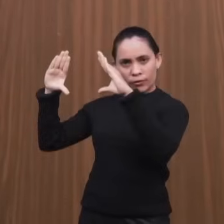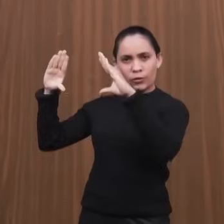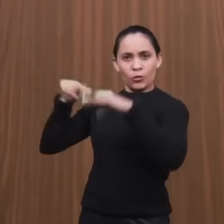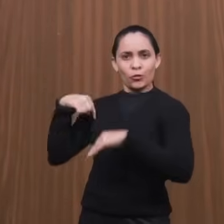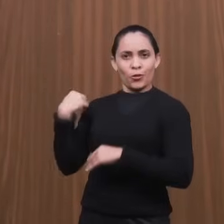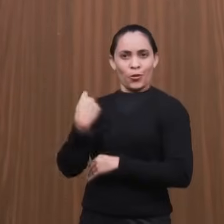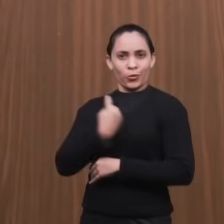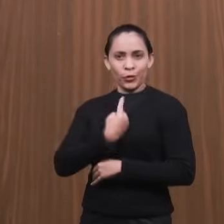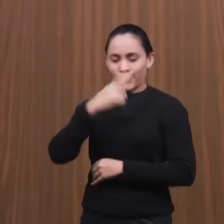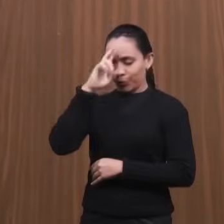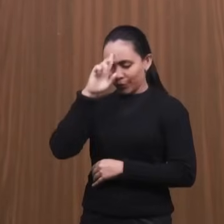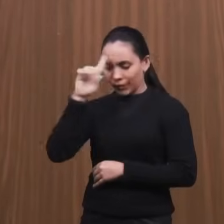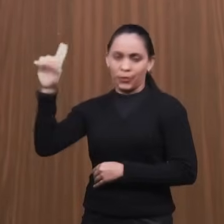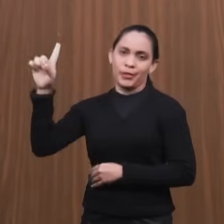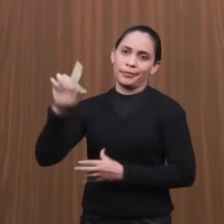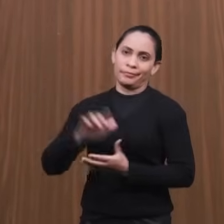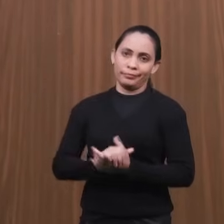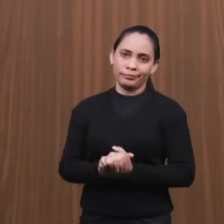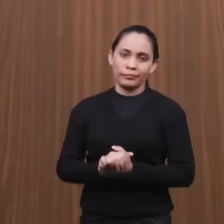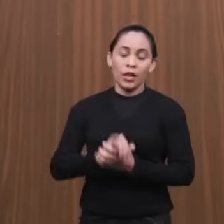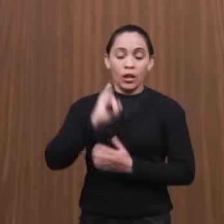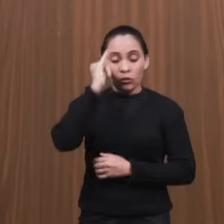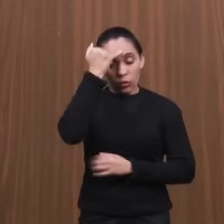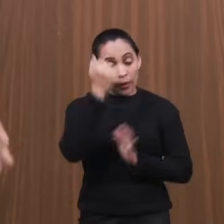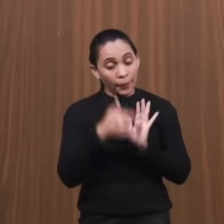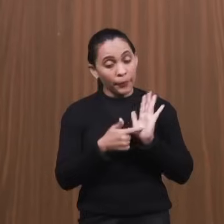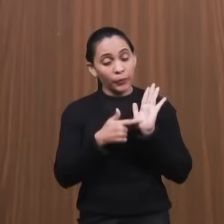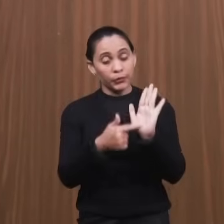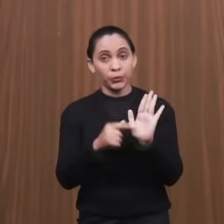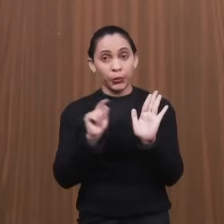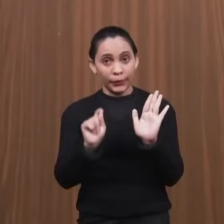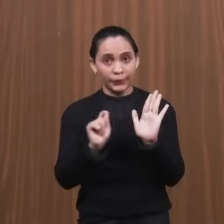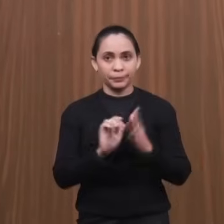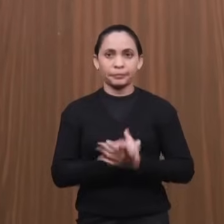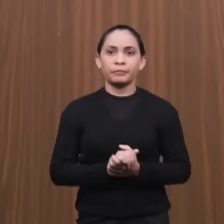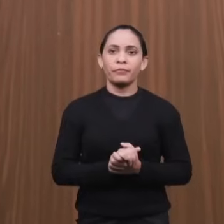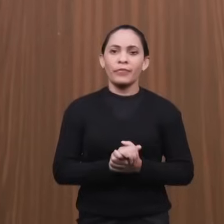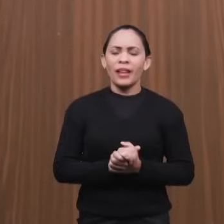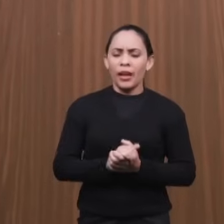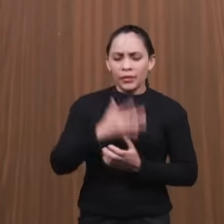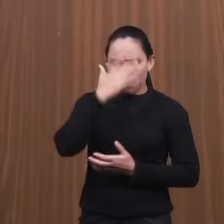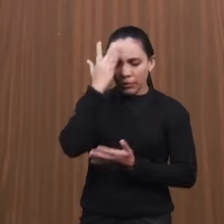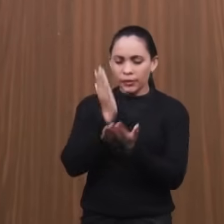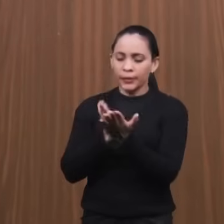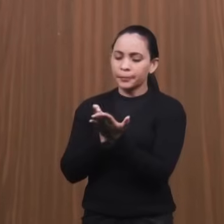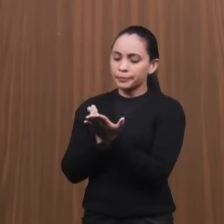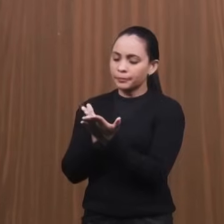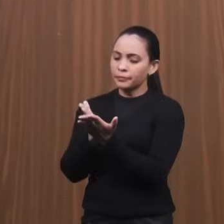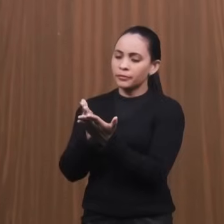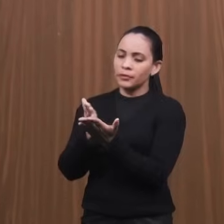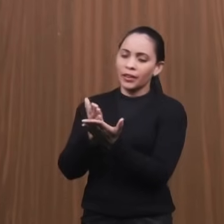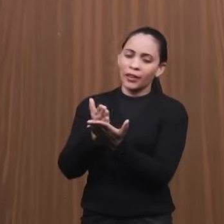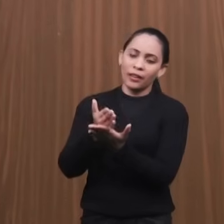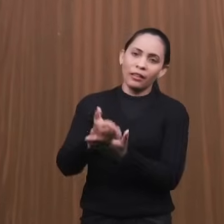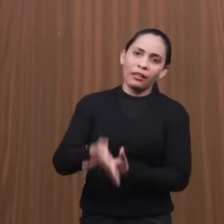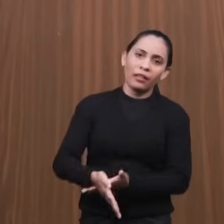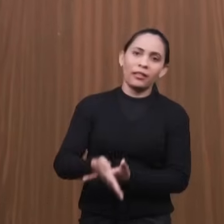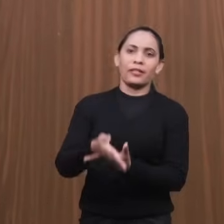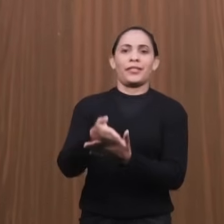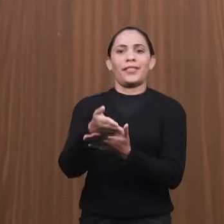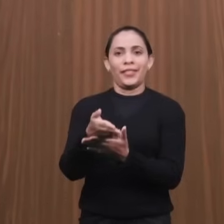o nosso Deus. Judas fala ainda daqueles que se escorregaram, né? Aqueles que